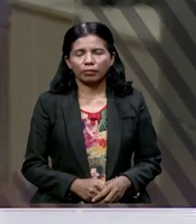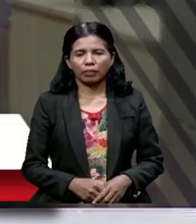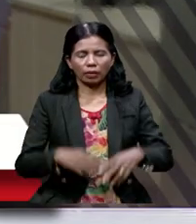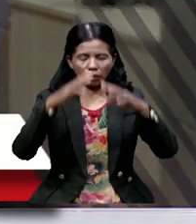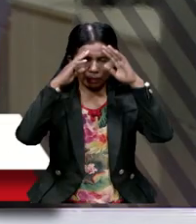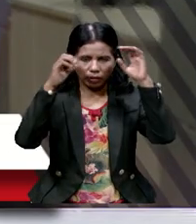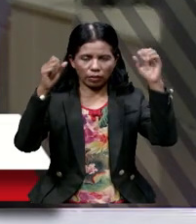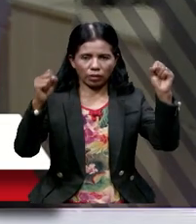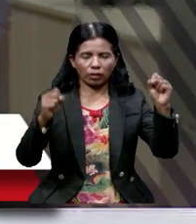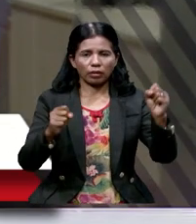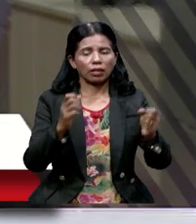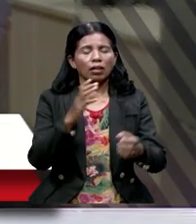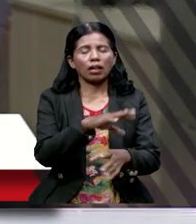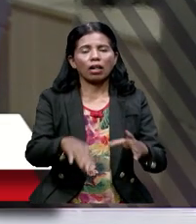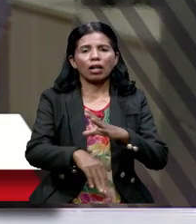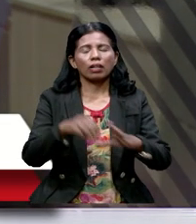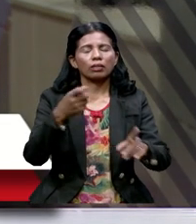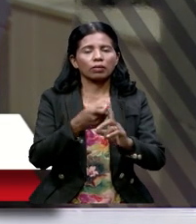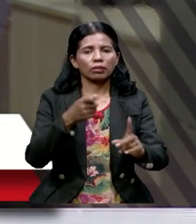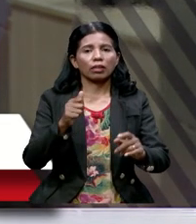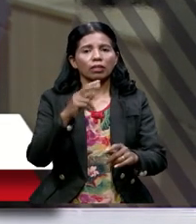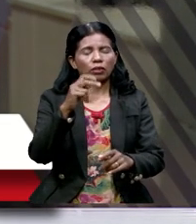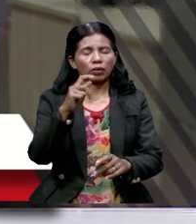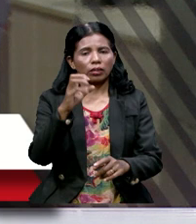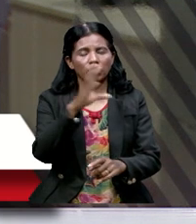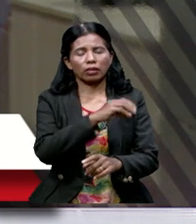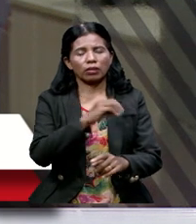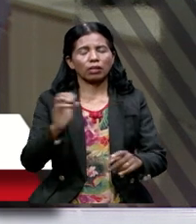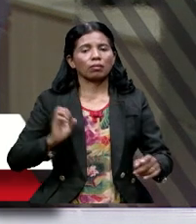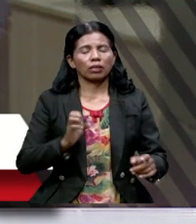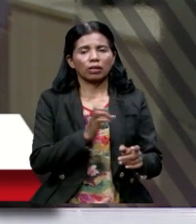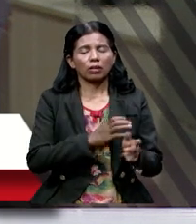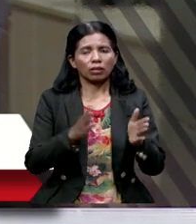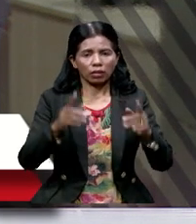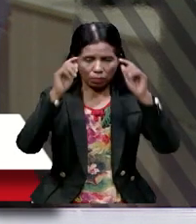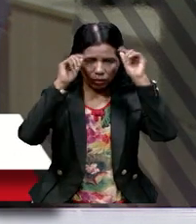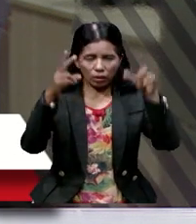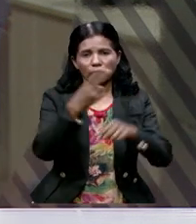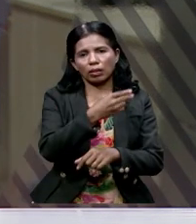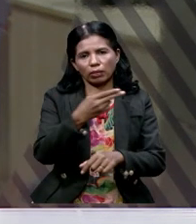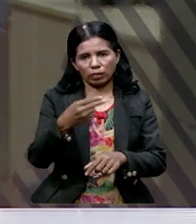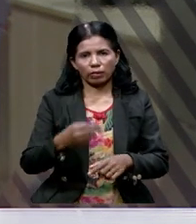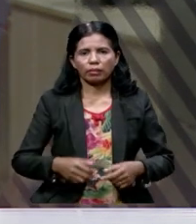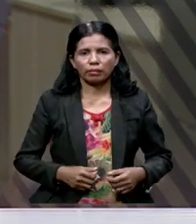Presidente da Republika izonira tonda concessão no dar embaixador Timor-Leste para Indonésia.